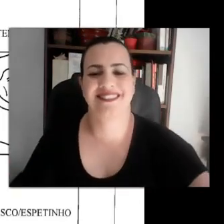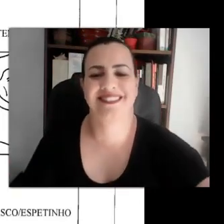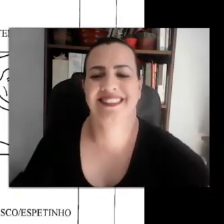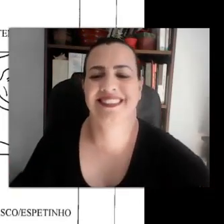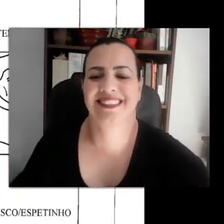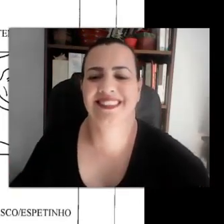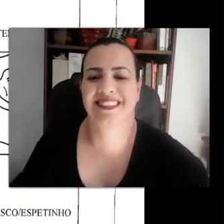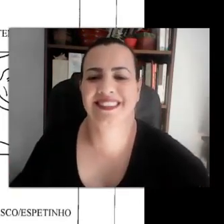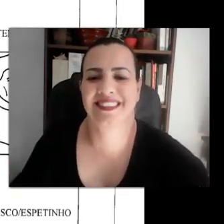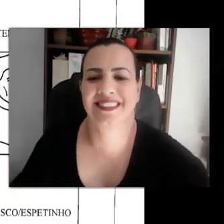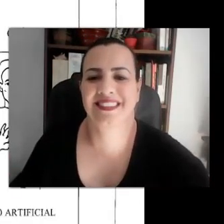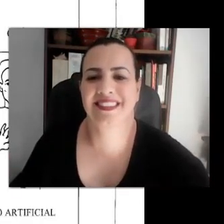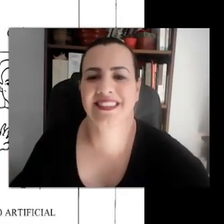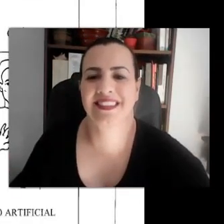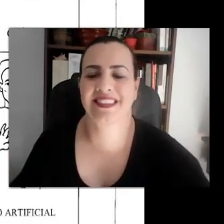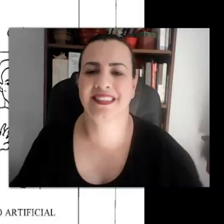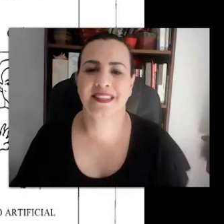Churrasco.